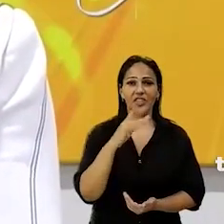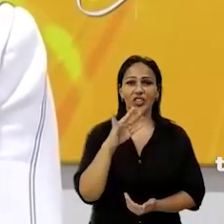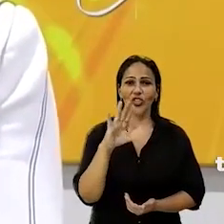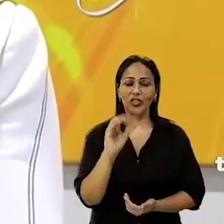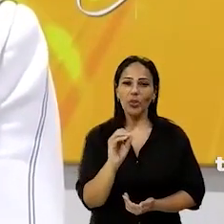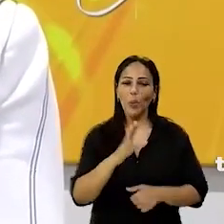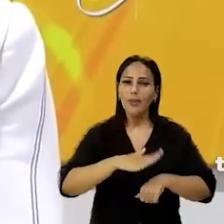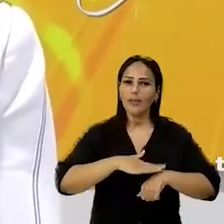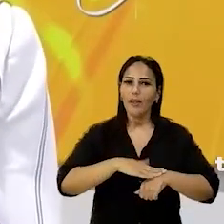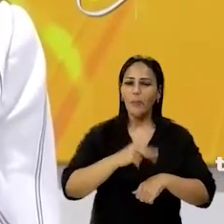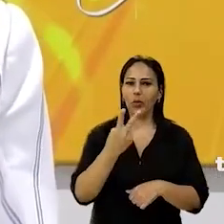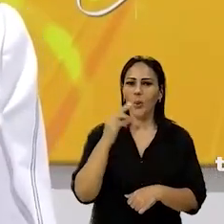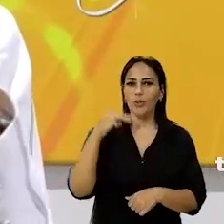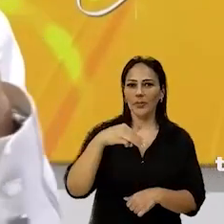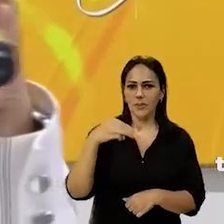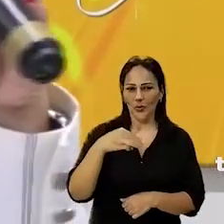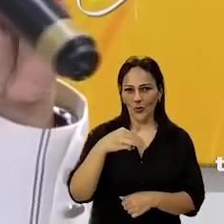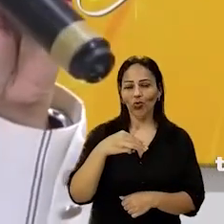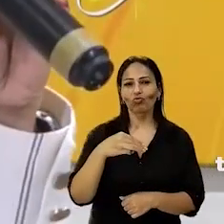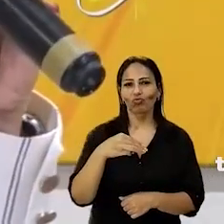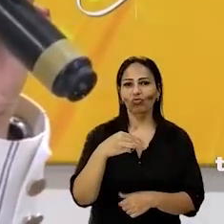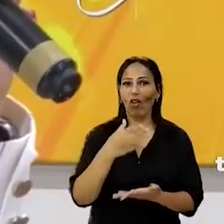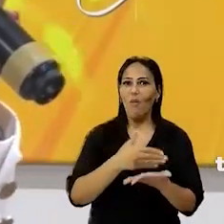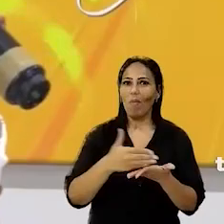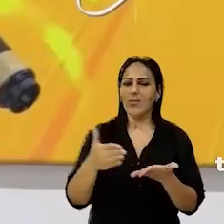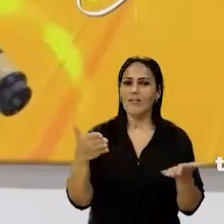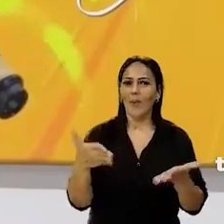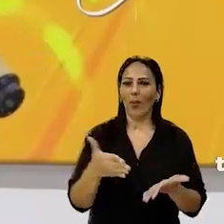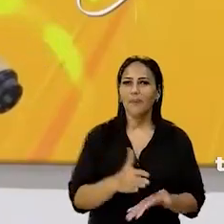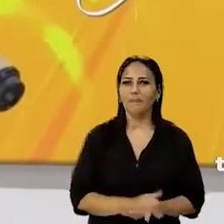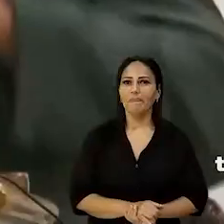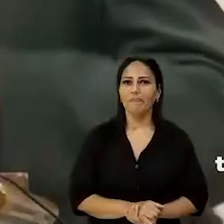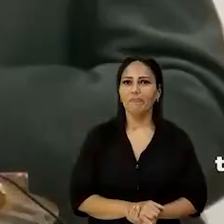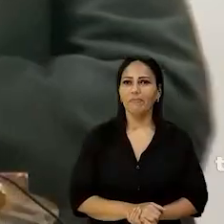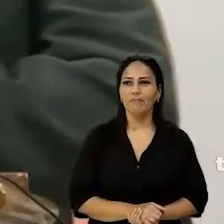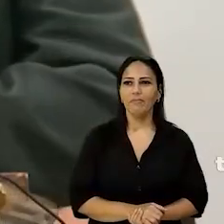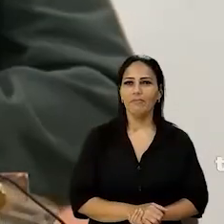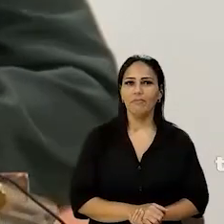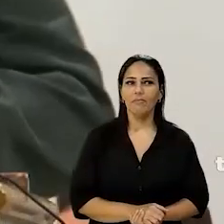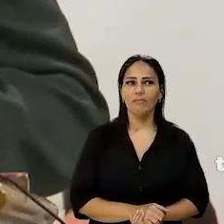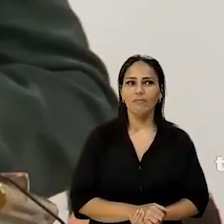Candidato Chico da Caerne, o seu tempo é de 2 minutos e a gente começa a contar agora.